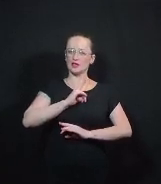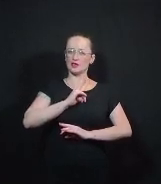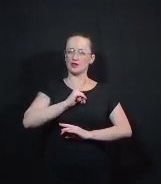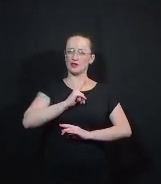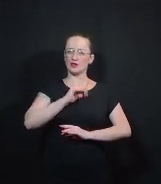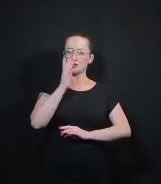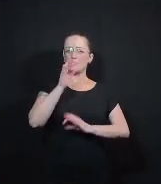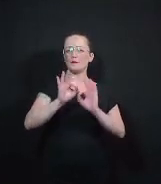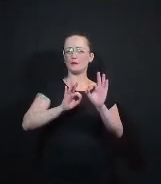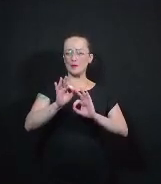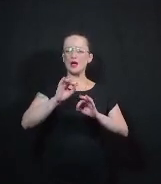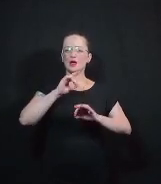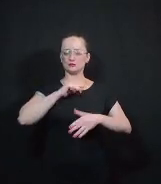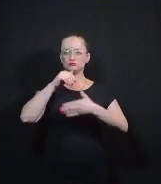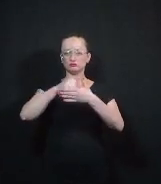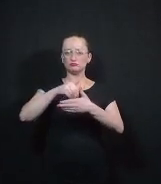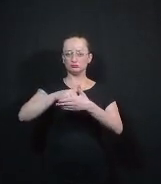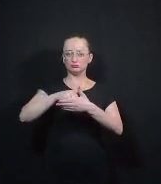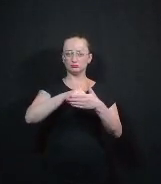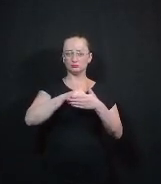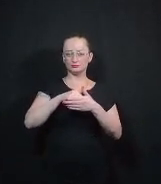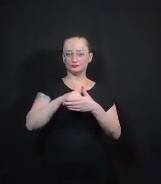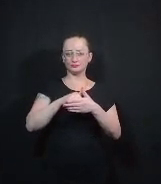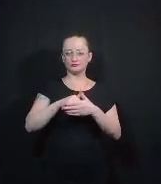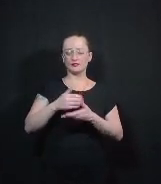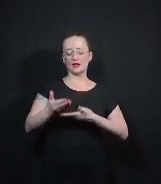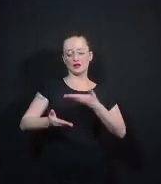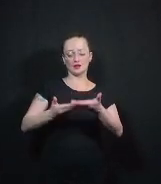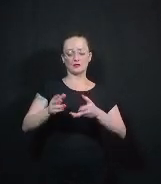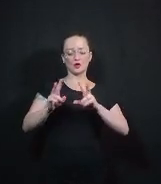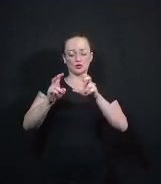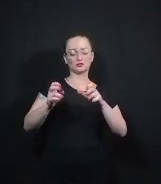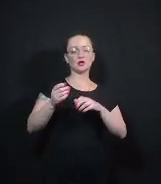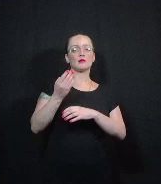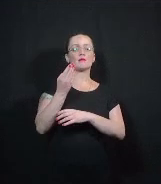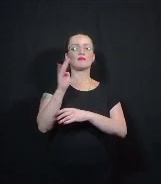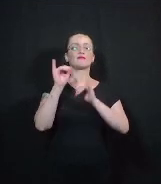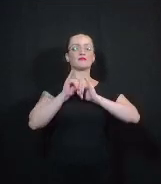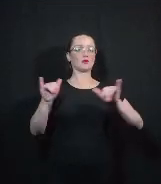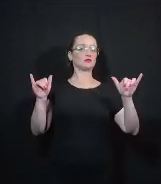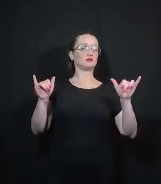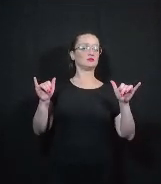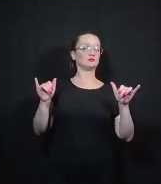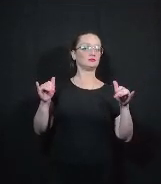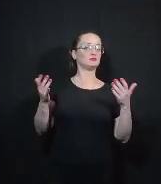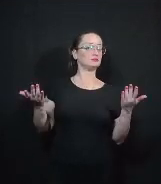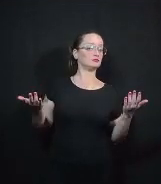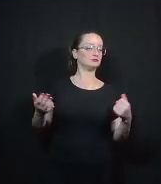minimamente para ter uma eleição e lidar bem com o tema das fake news?